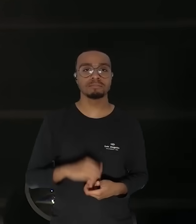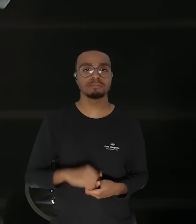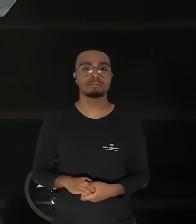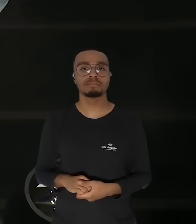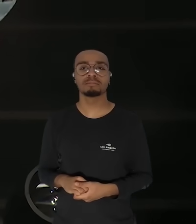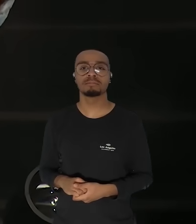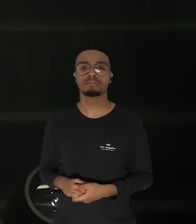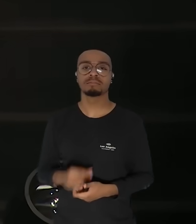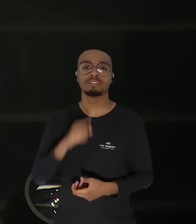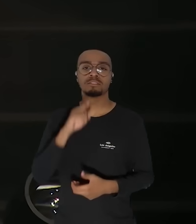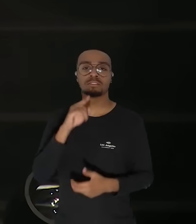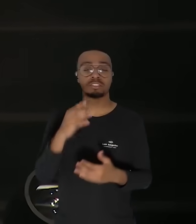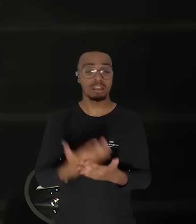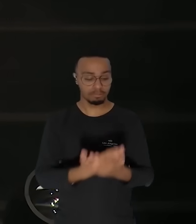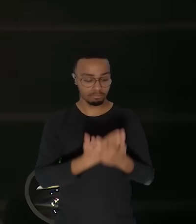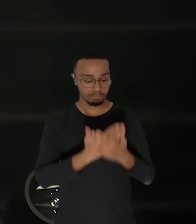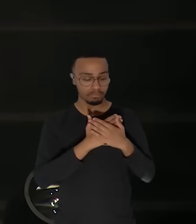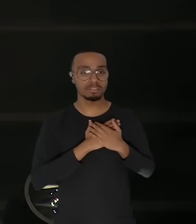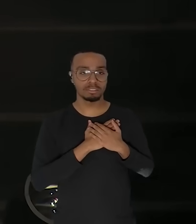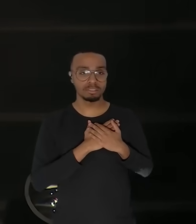Coloca a mão no seu coração.